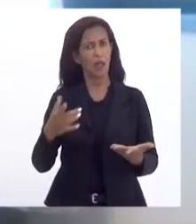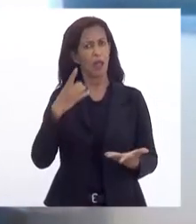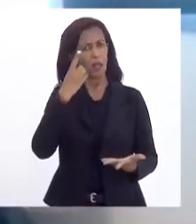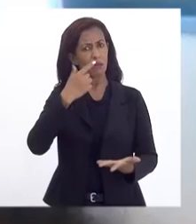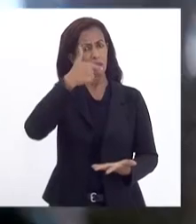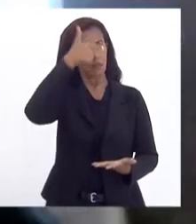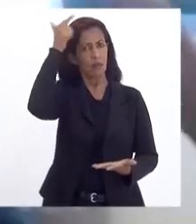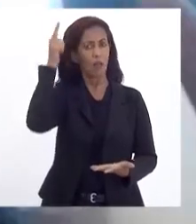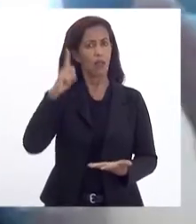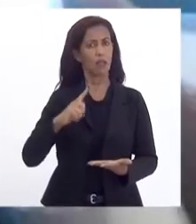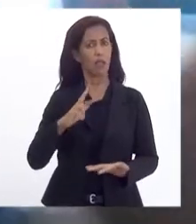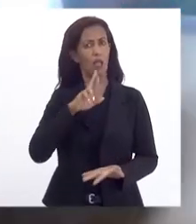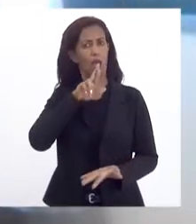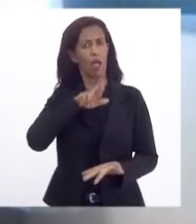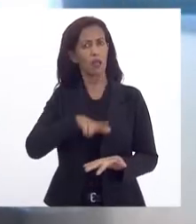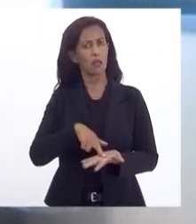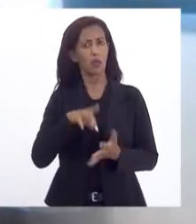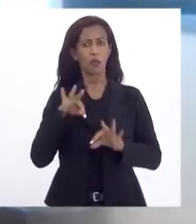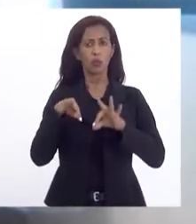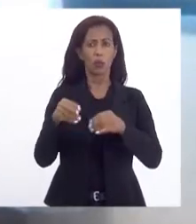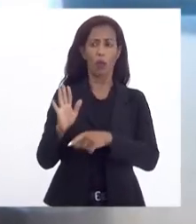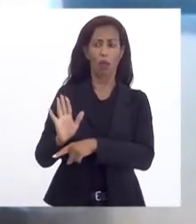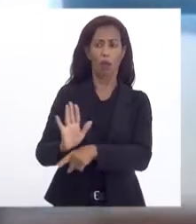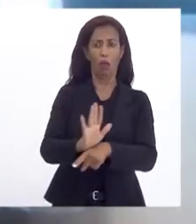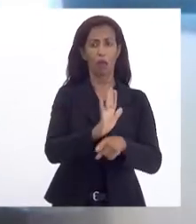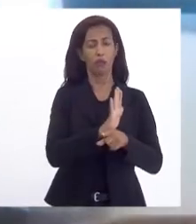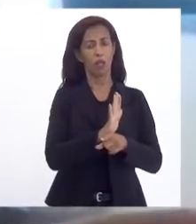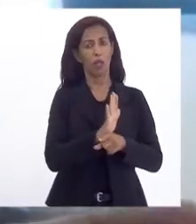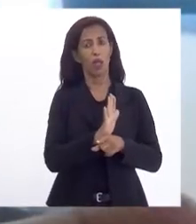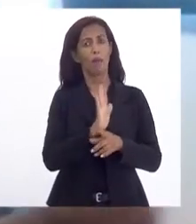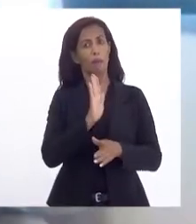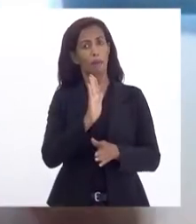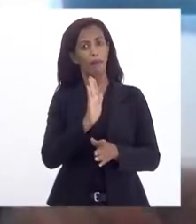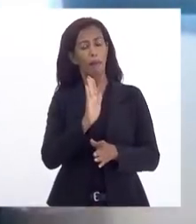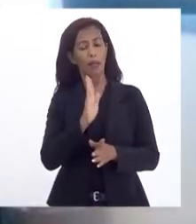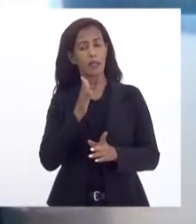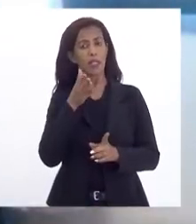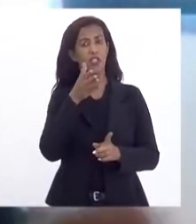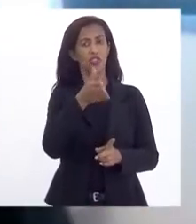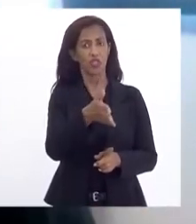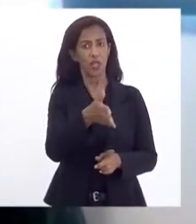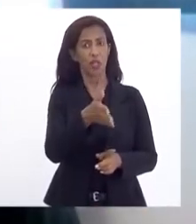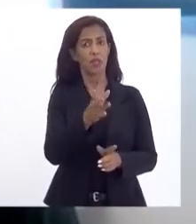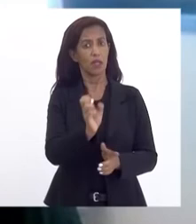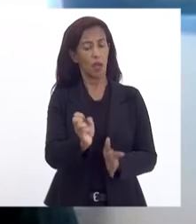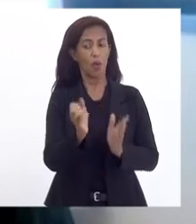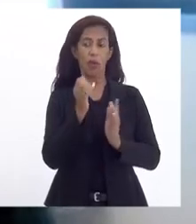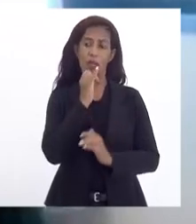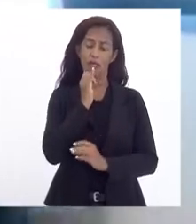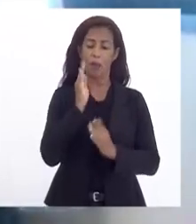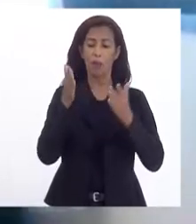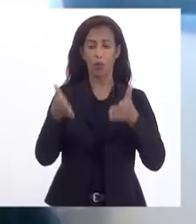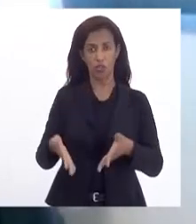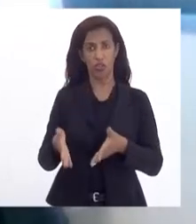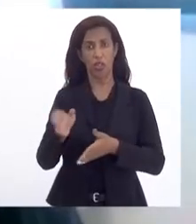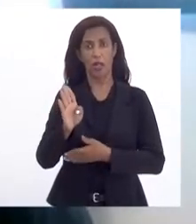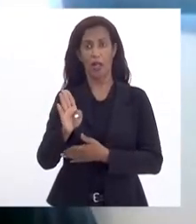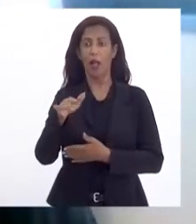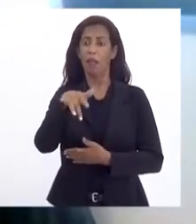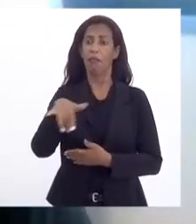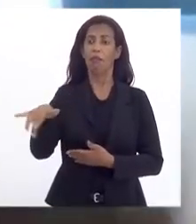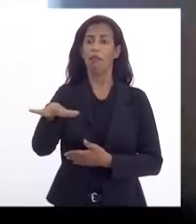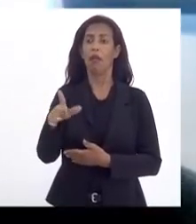razão. Todo mundo quer contemplar todo mundo, mas a indicação simples contempla. É um instrumento, ele pode chegar para a base dele, olha, eu fiz